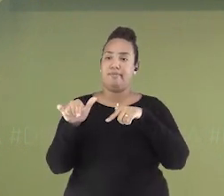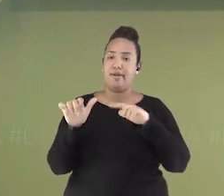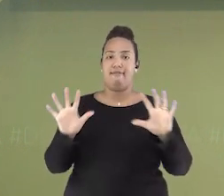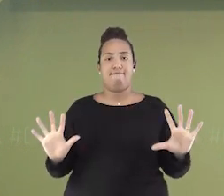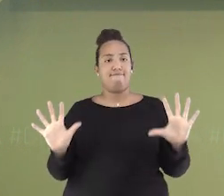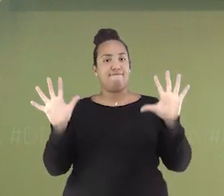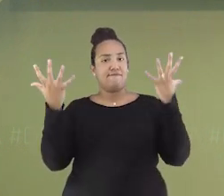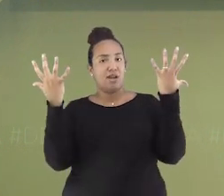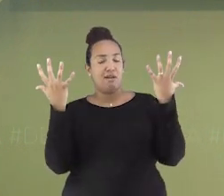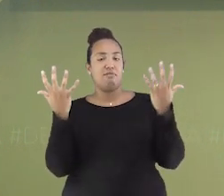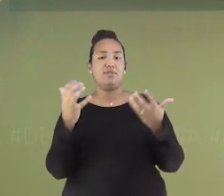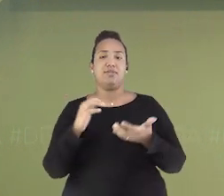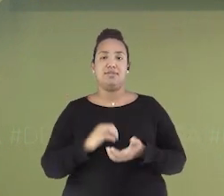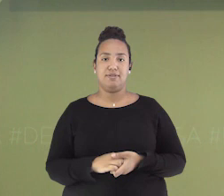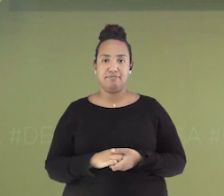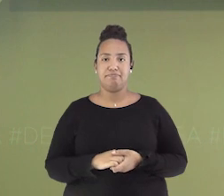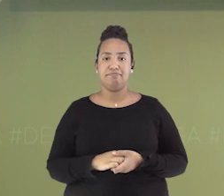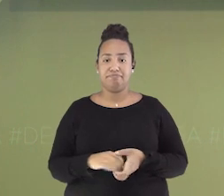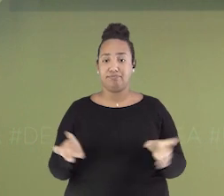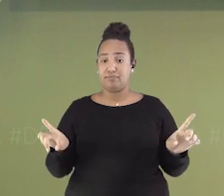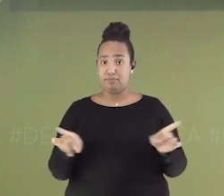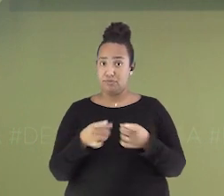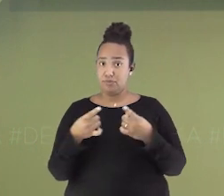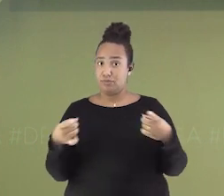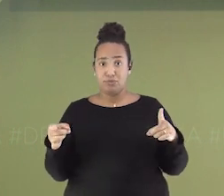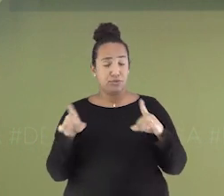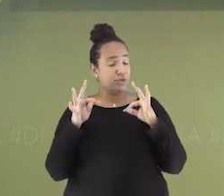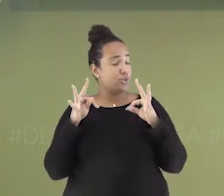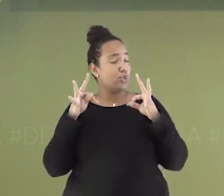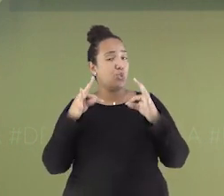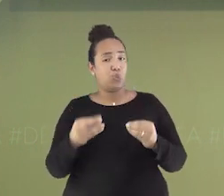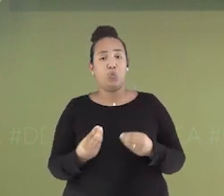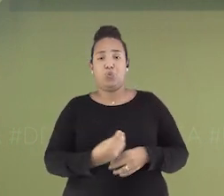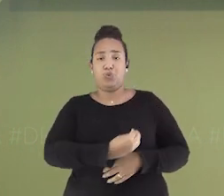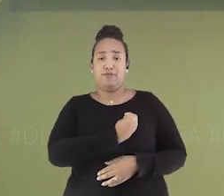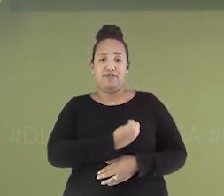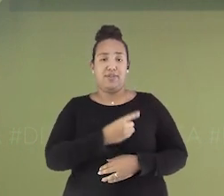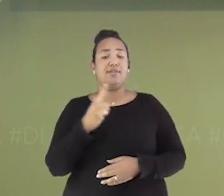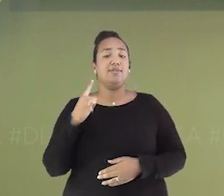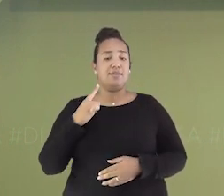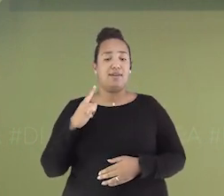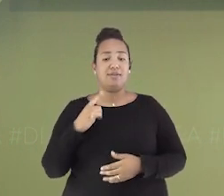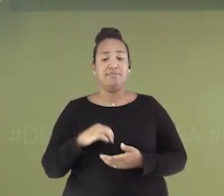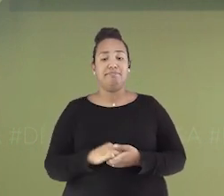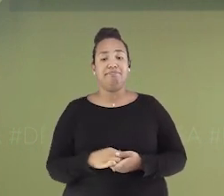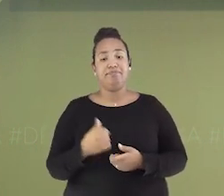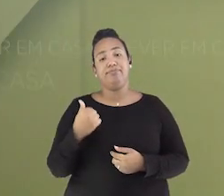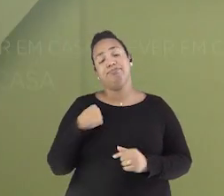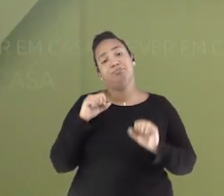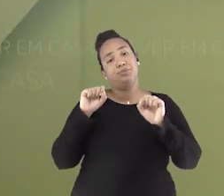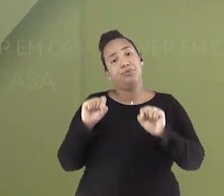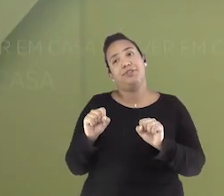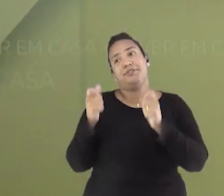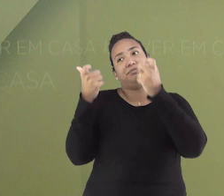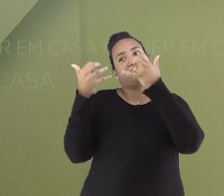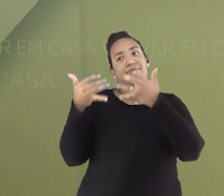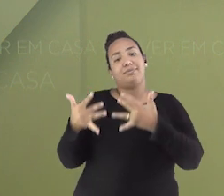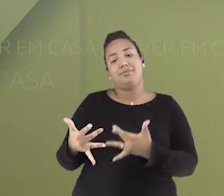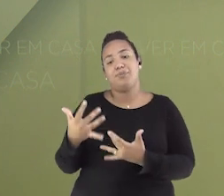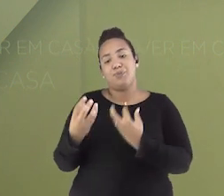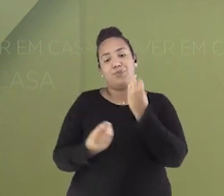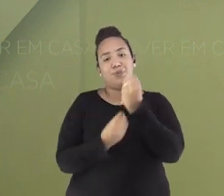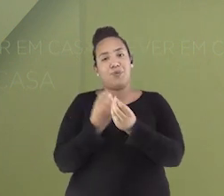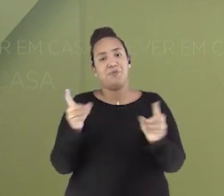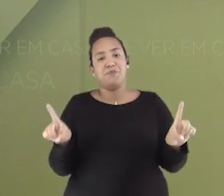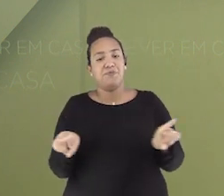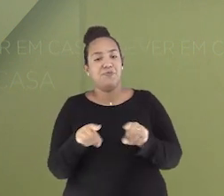quando fazemos uma festa com os amigos. Enfim, a música está inserida em tudo a nossa vida, cada momento. Eu poderia falar de